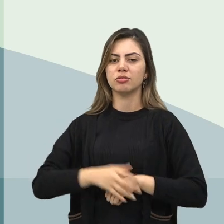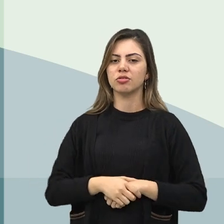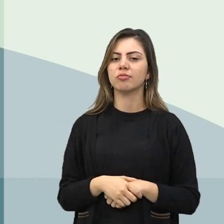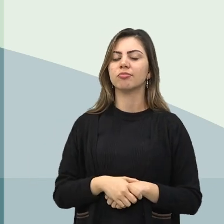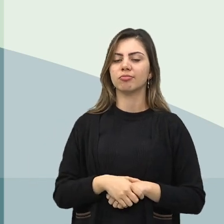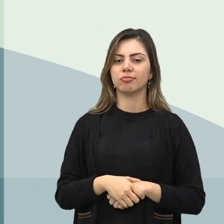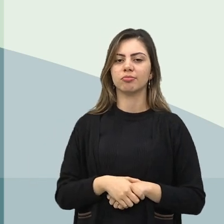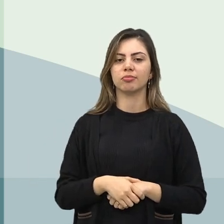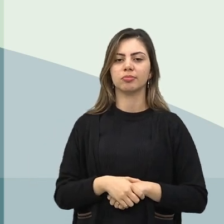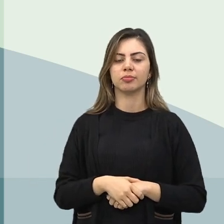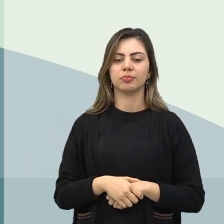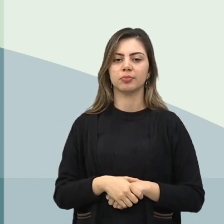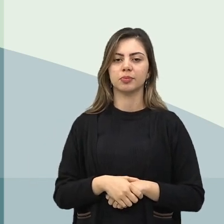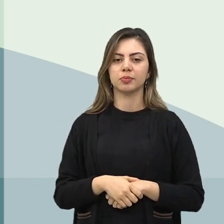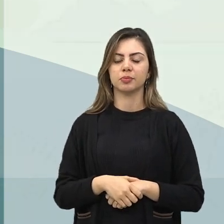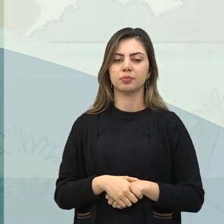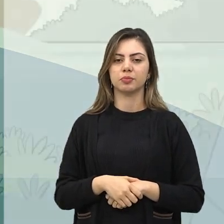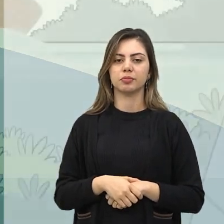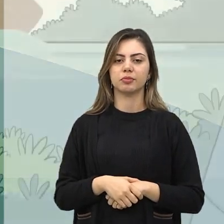feroz.